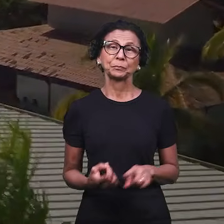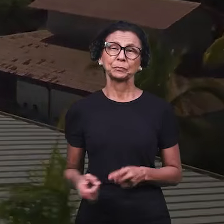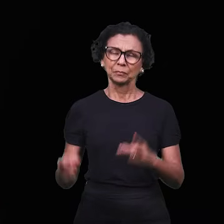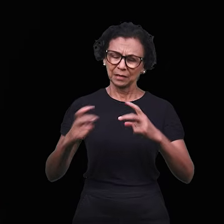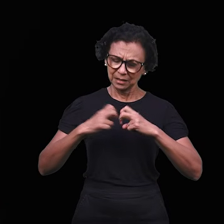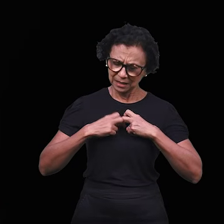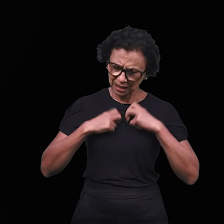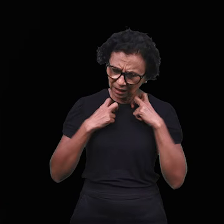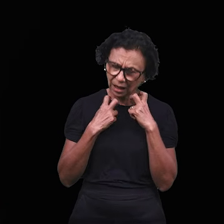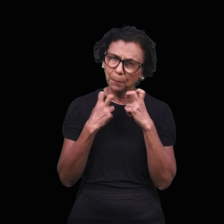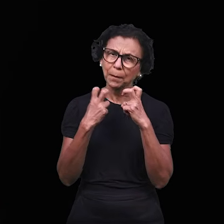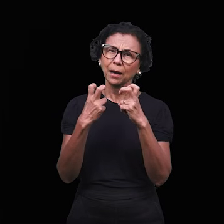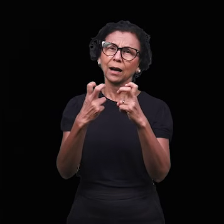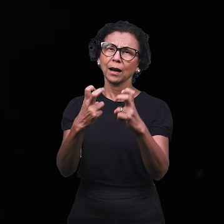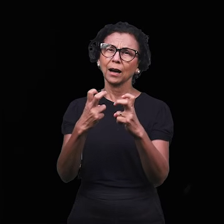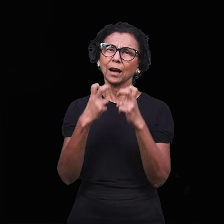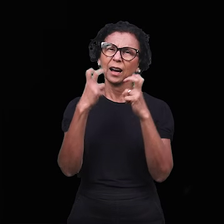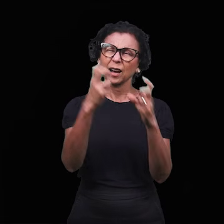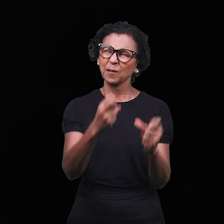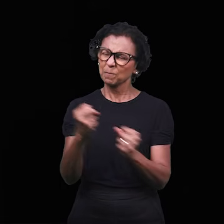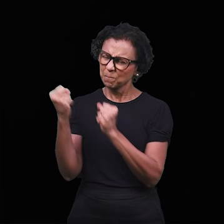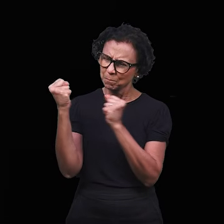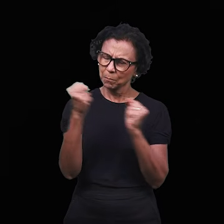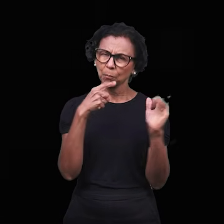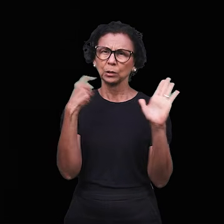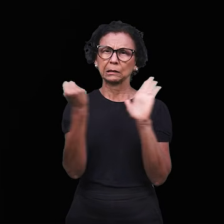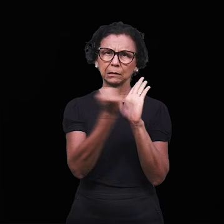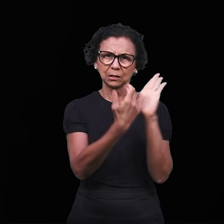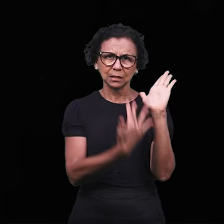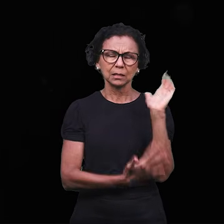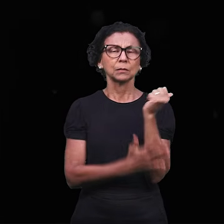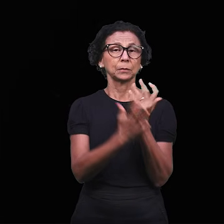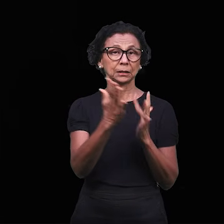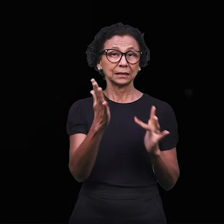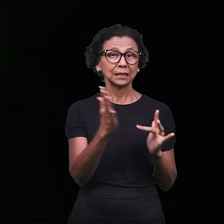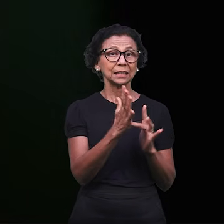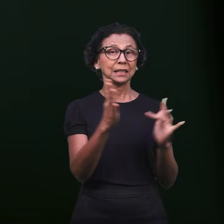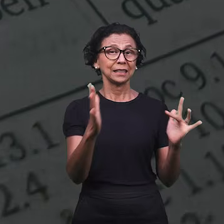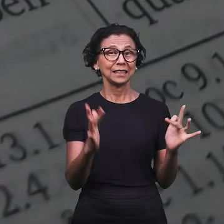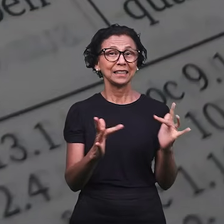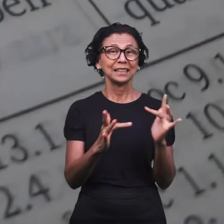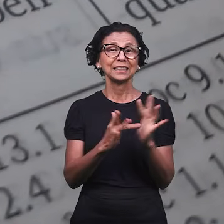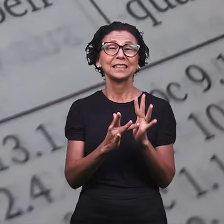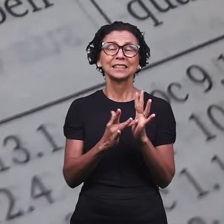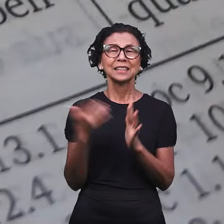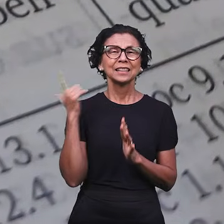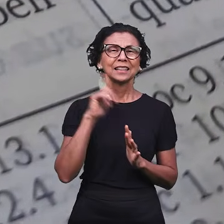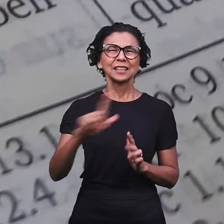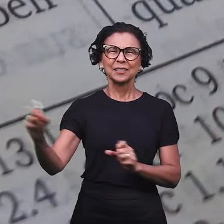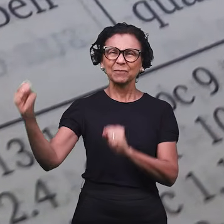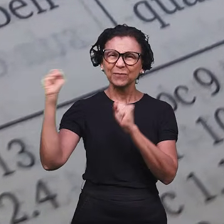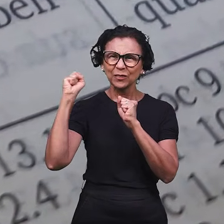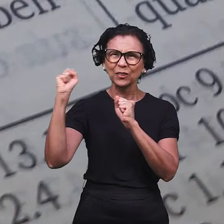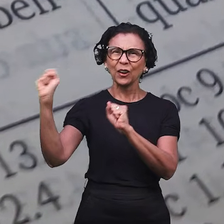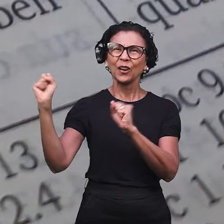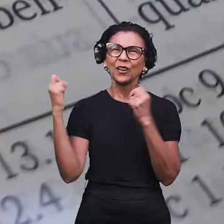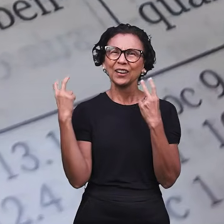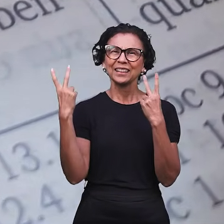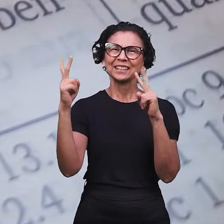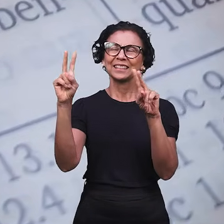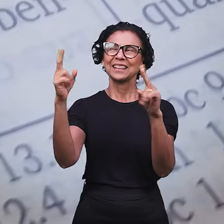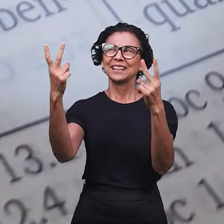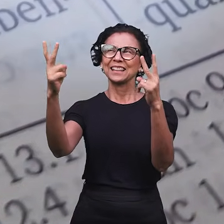E quem tiver Teu sangue sobre si terá vitória,